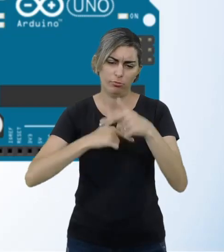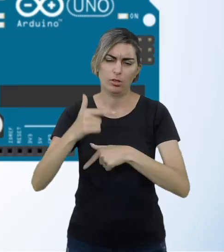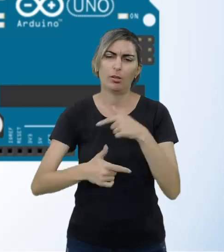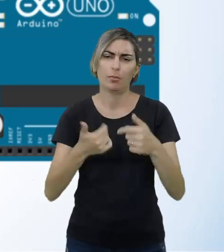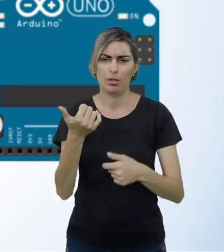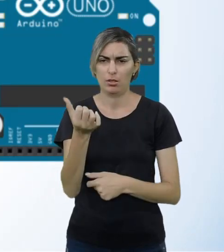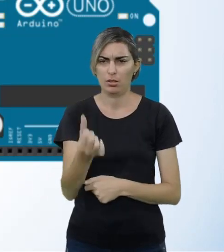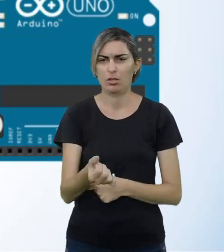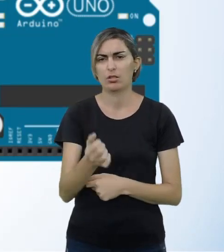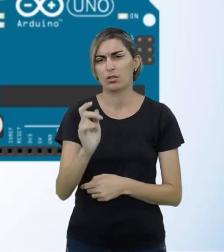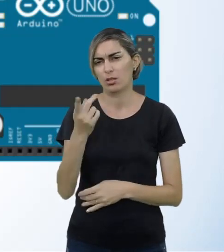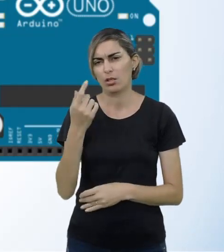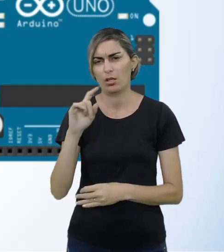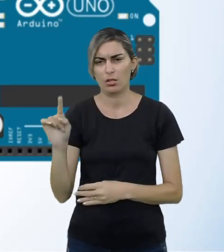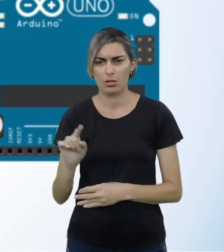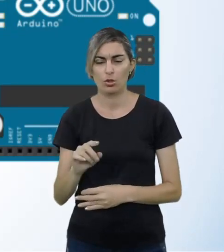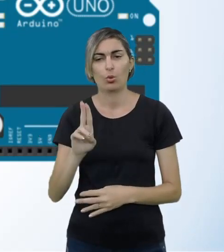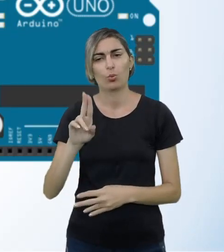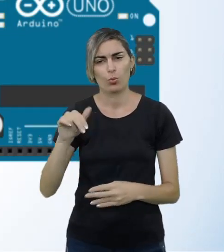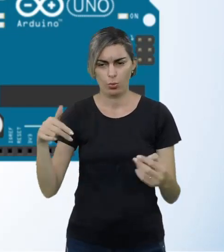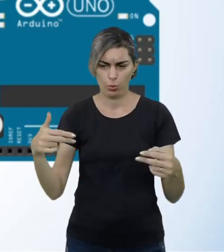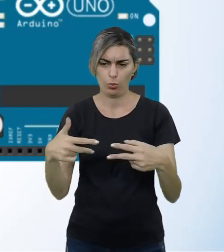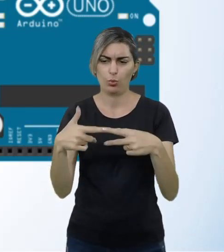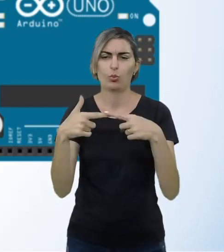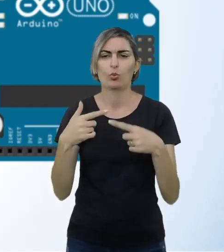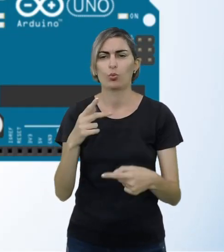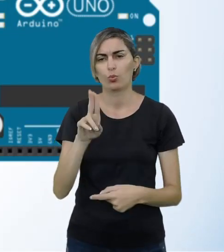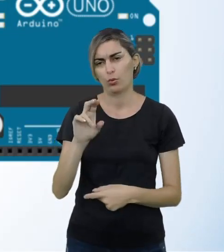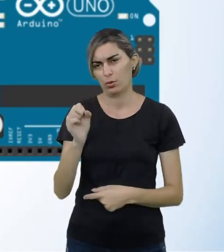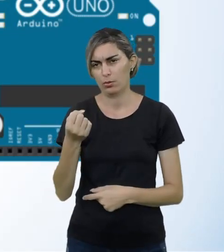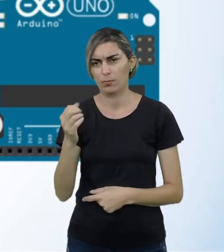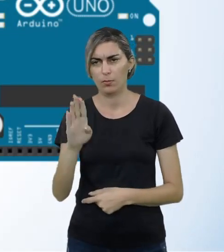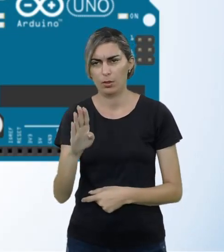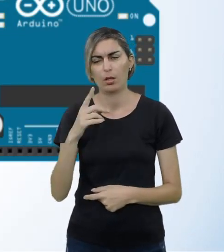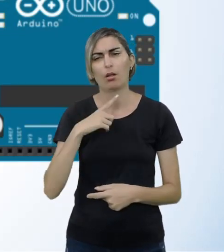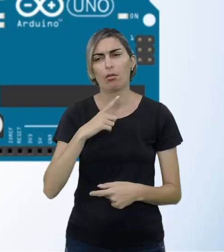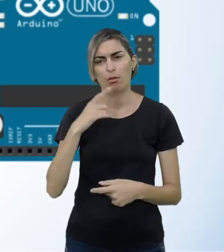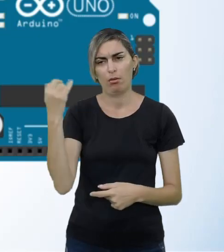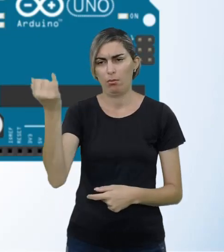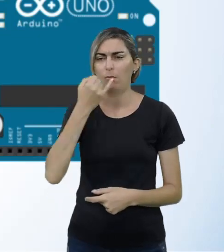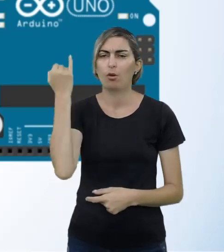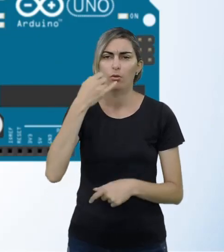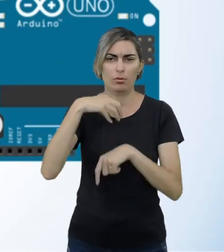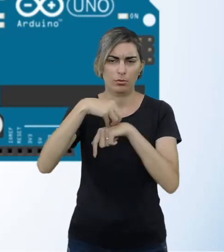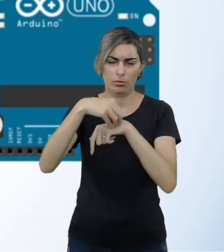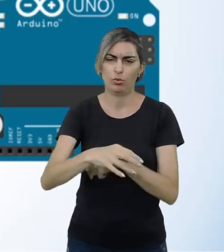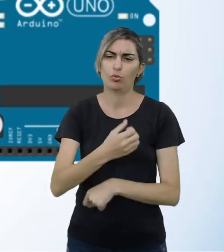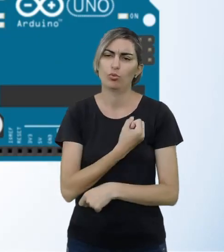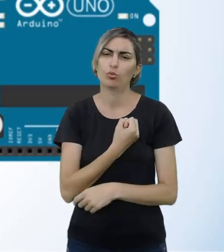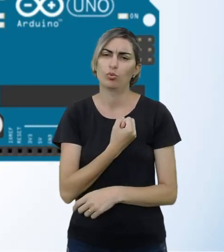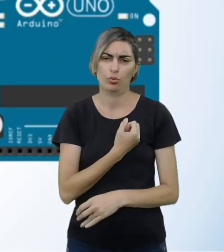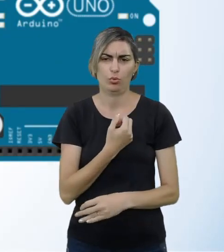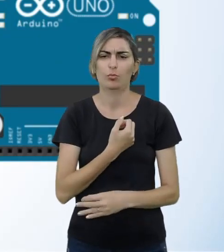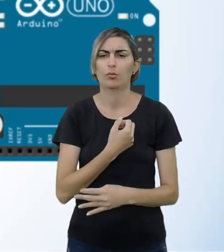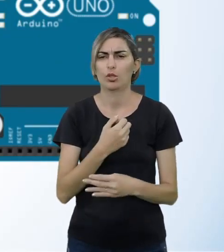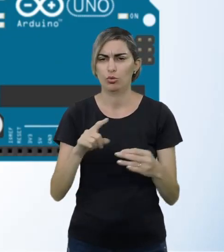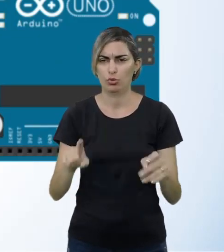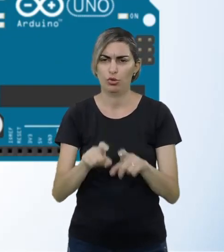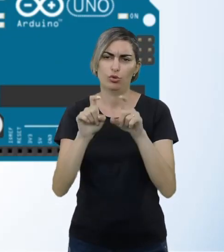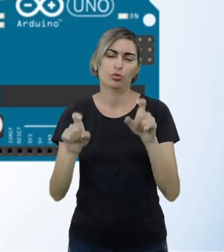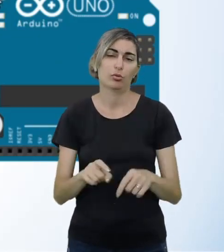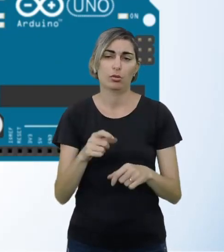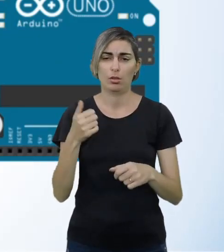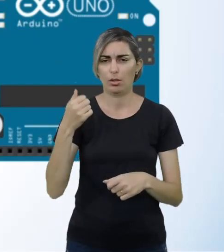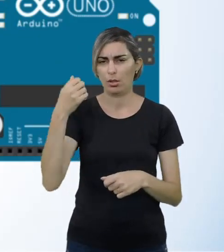trabalhe em 16 Hz e tem conexão USB. Então, algumas características bem importantes que a gente pode destacar: o número de portas digitais,